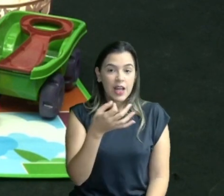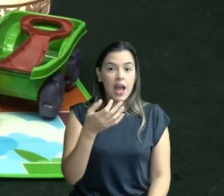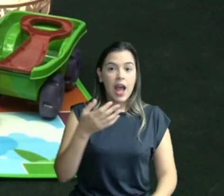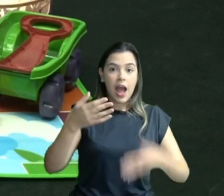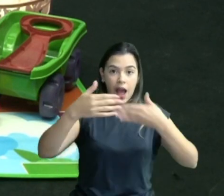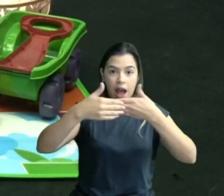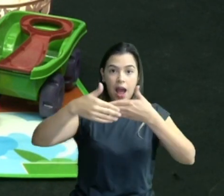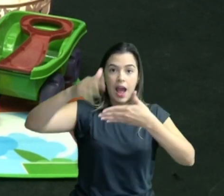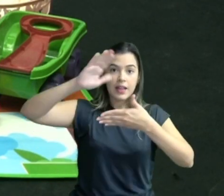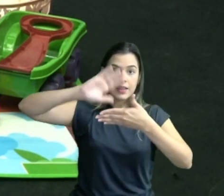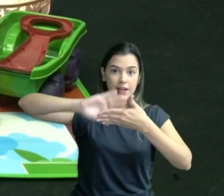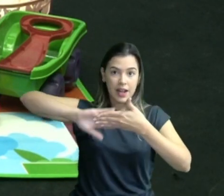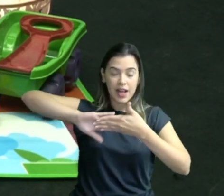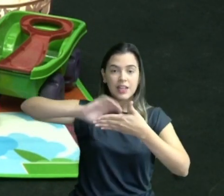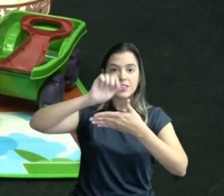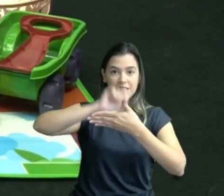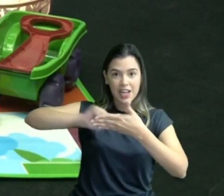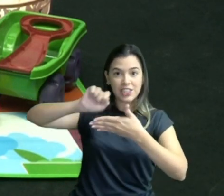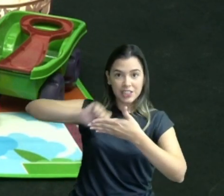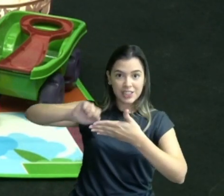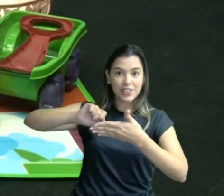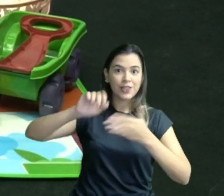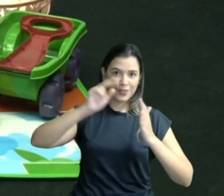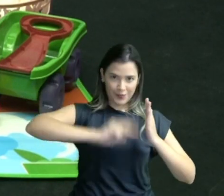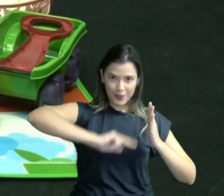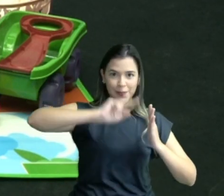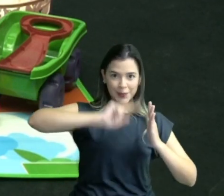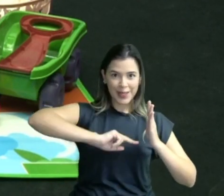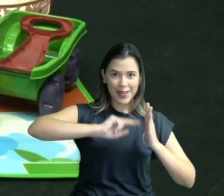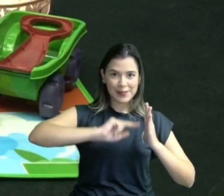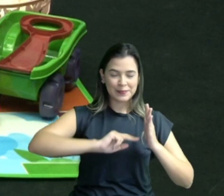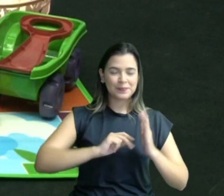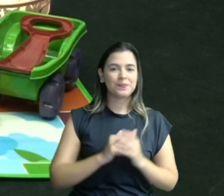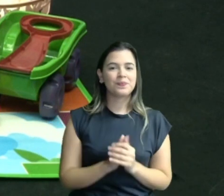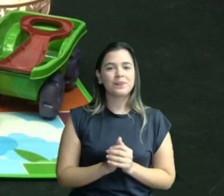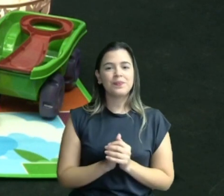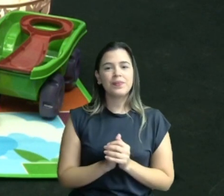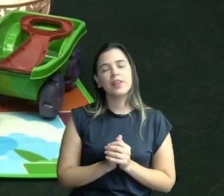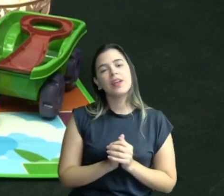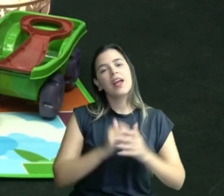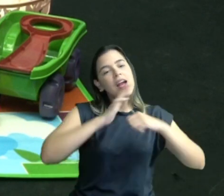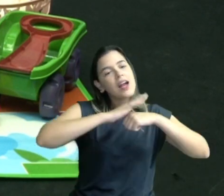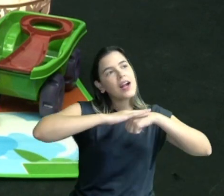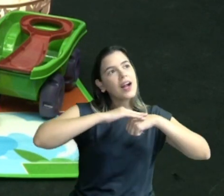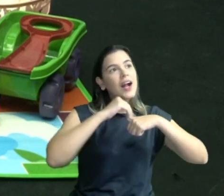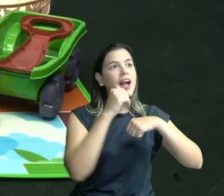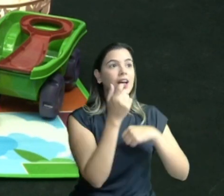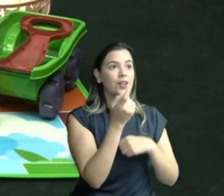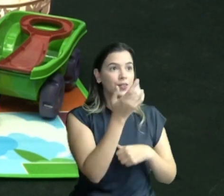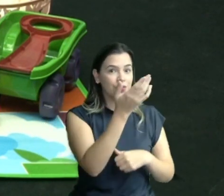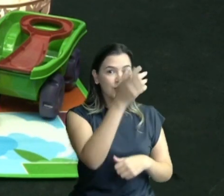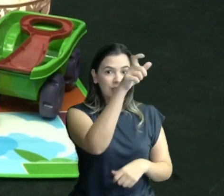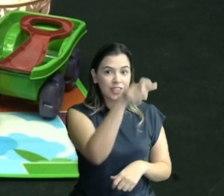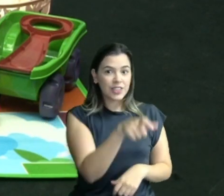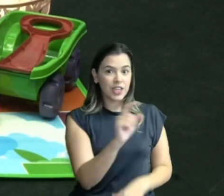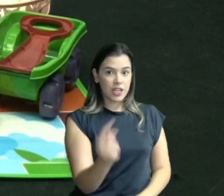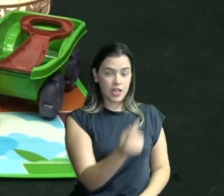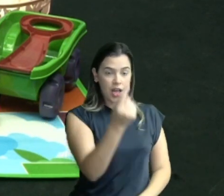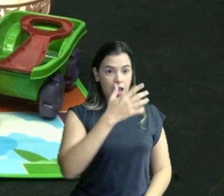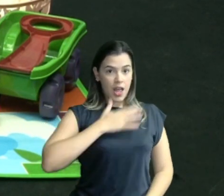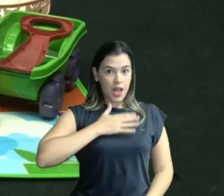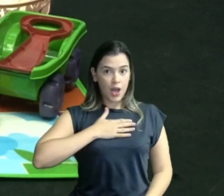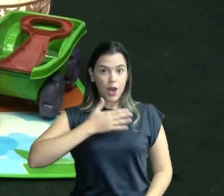atrás vó está escrito vou ler para vocês Caro Senhor gigante Eu e minha mãe